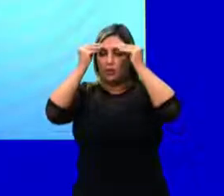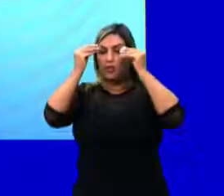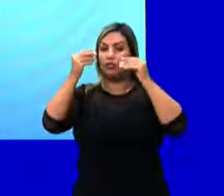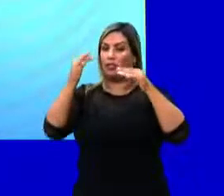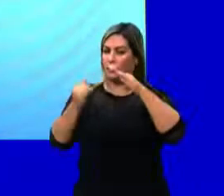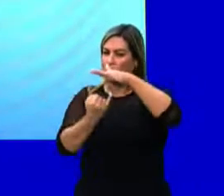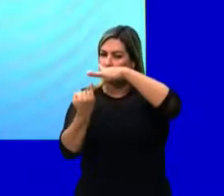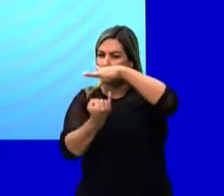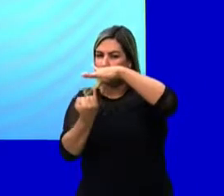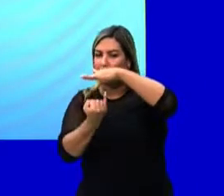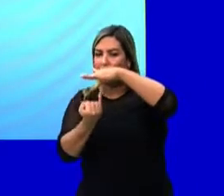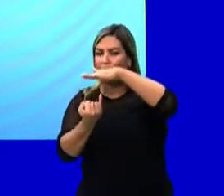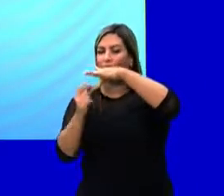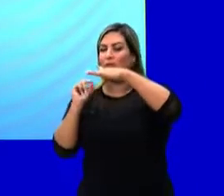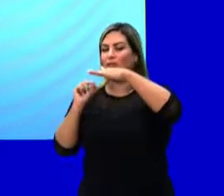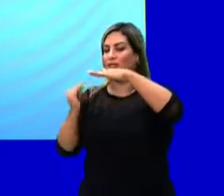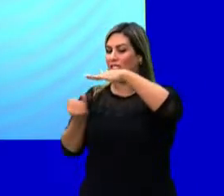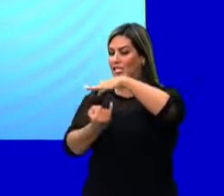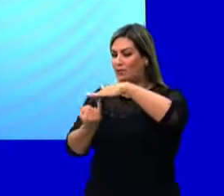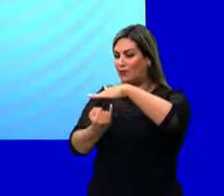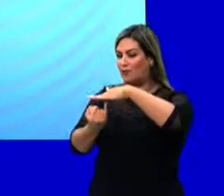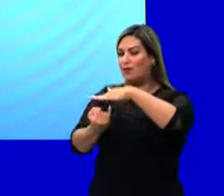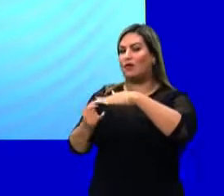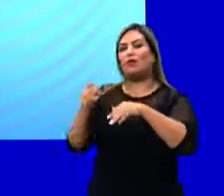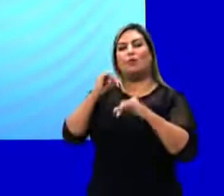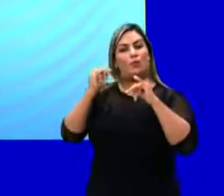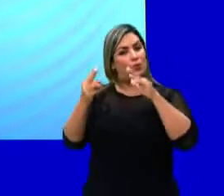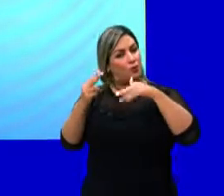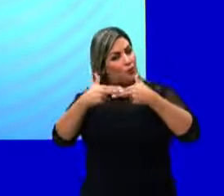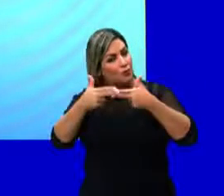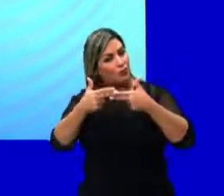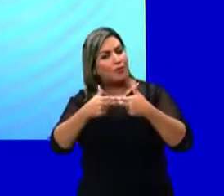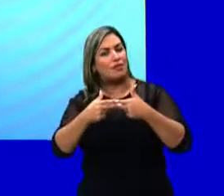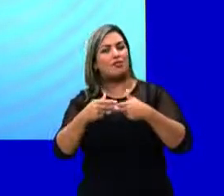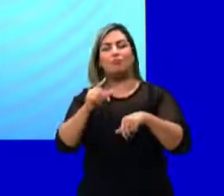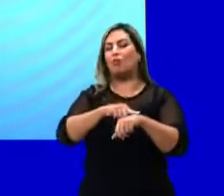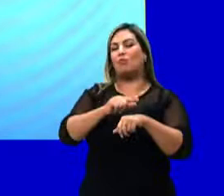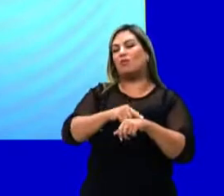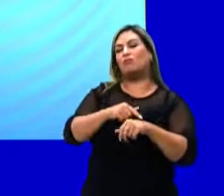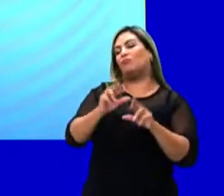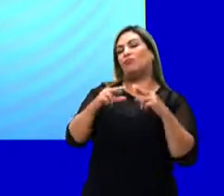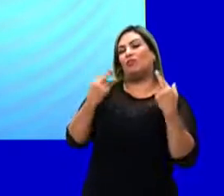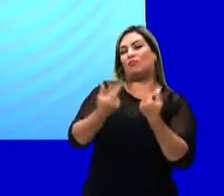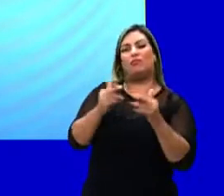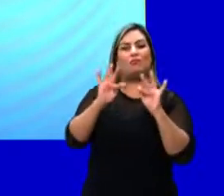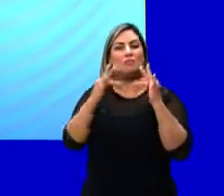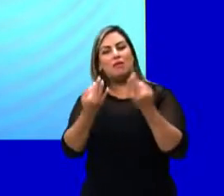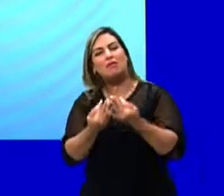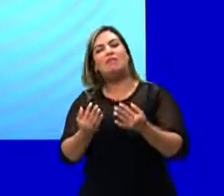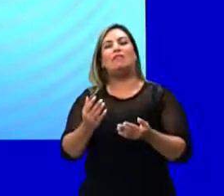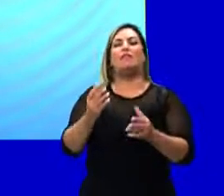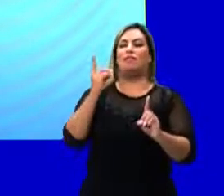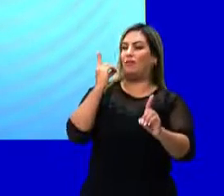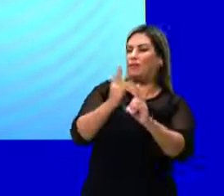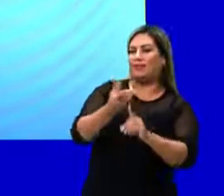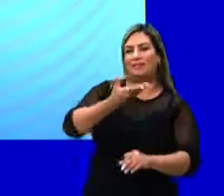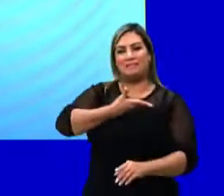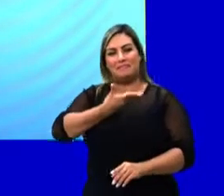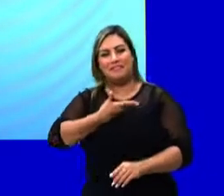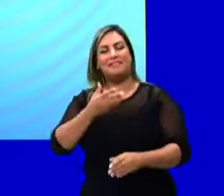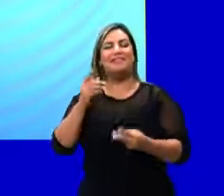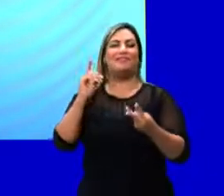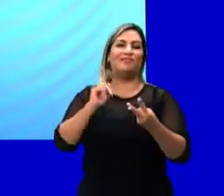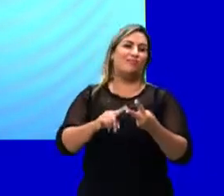olhada na tela, é usada em situações comunicativas informais, como reuniões familiares, encontro com os